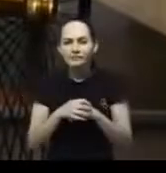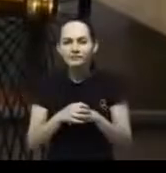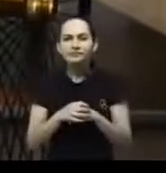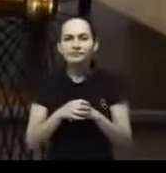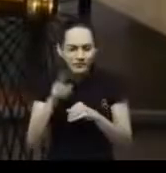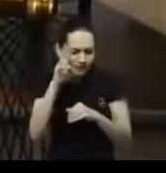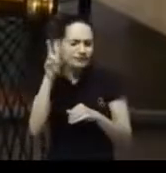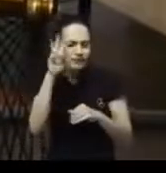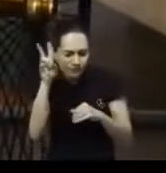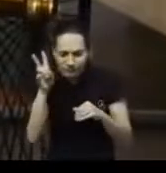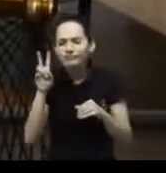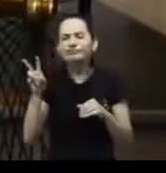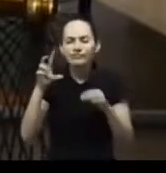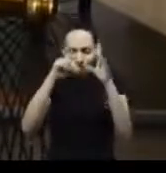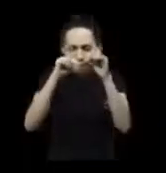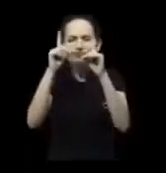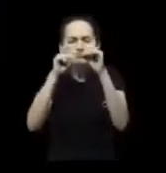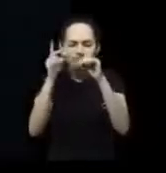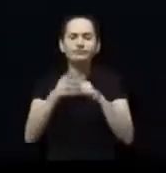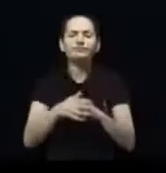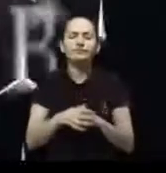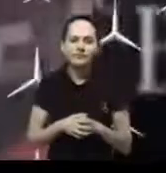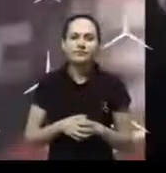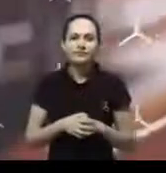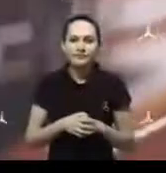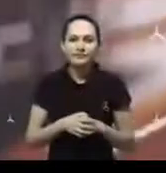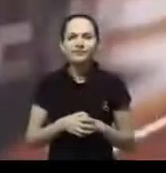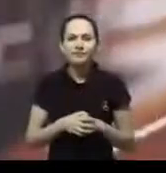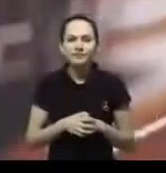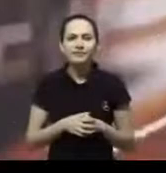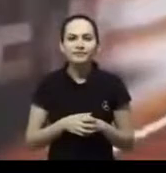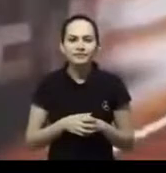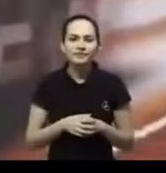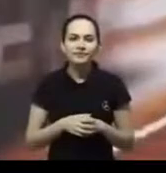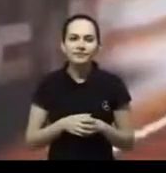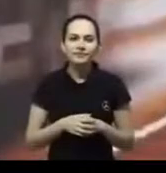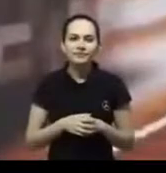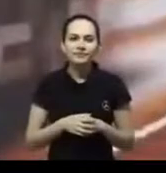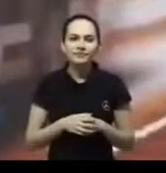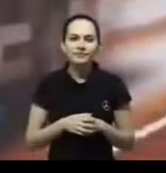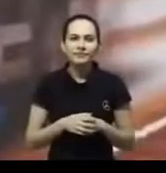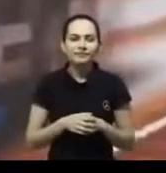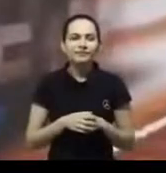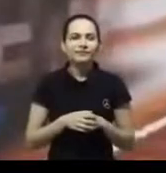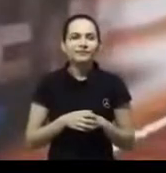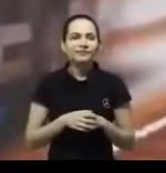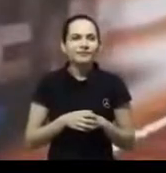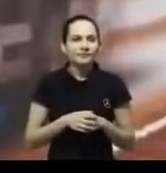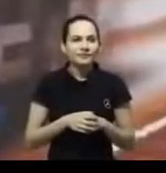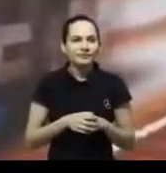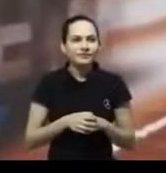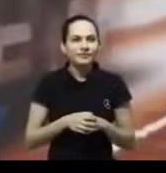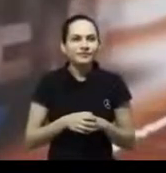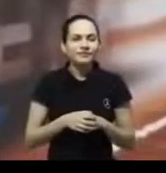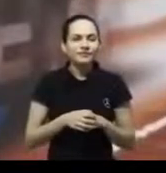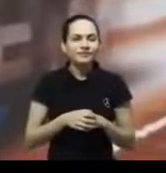esses anos todos aqui na medida de vez em quando eu entrei eu tinha 15 anos e